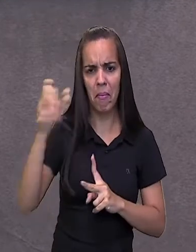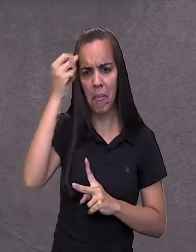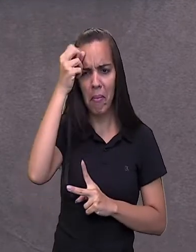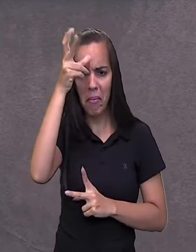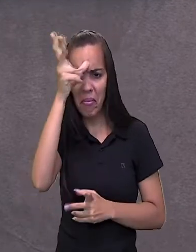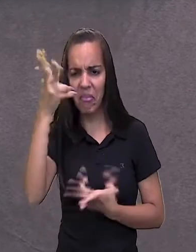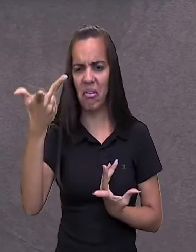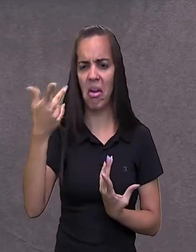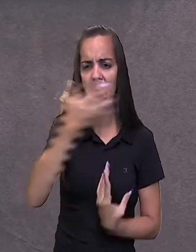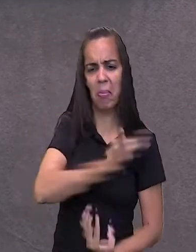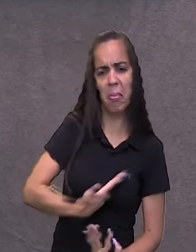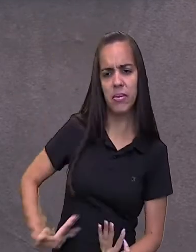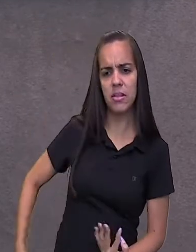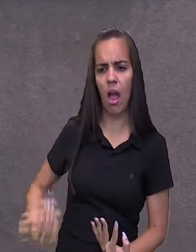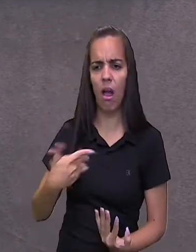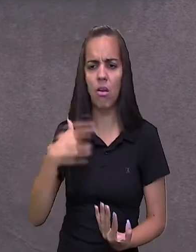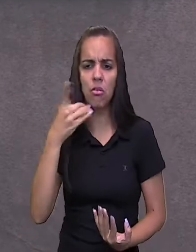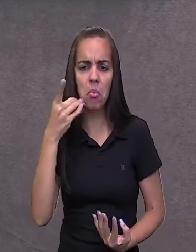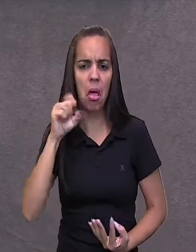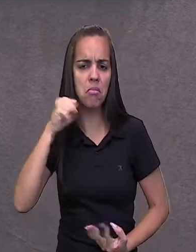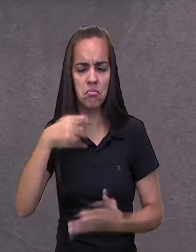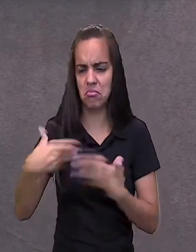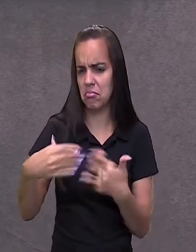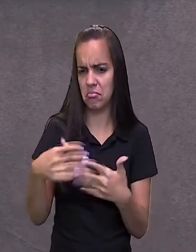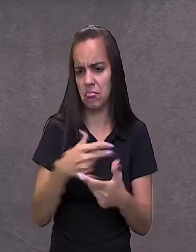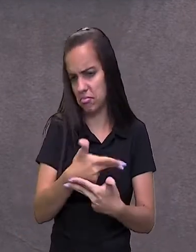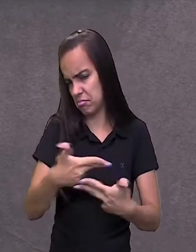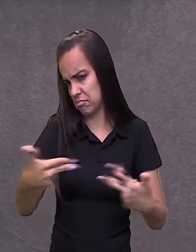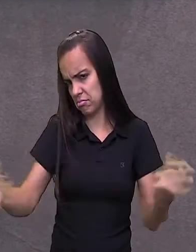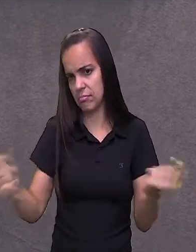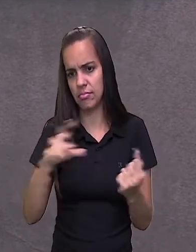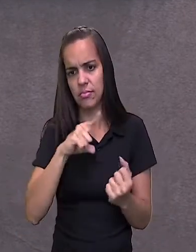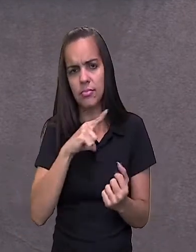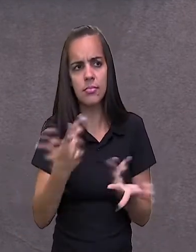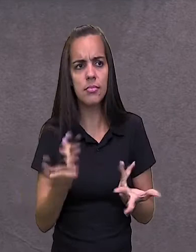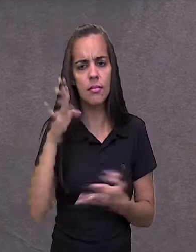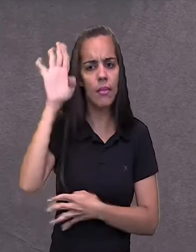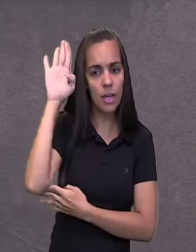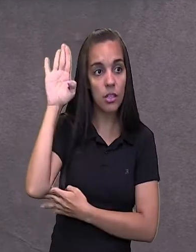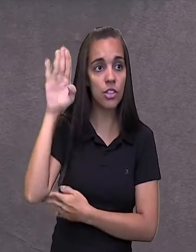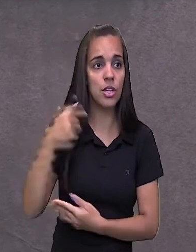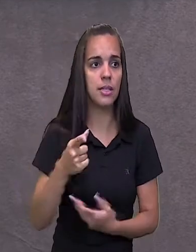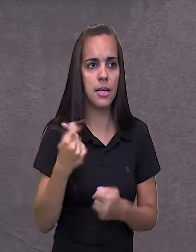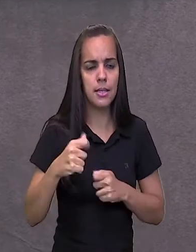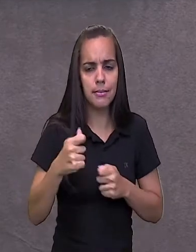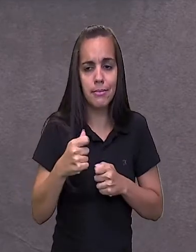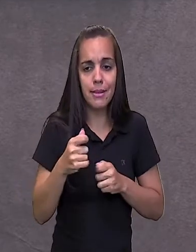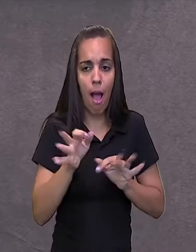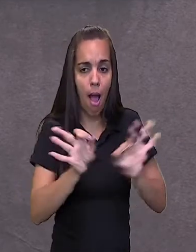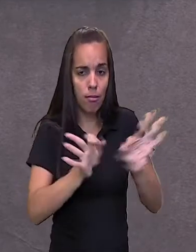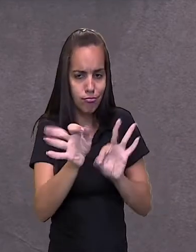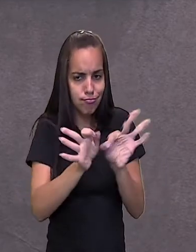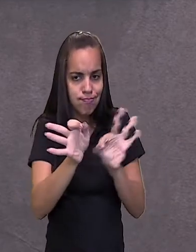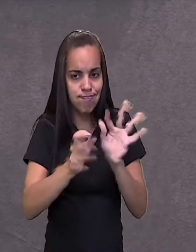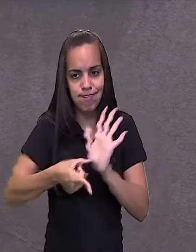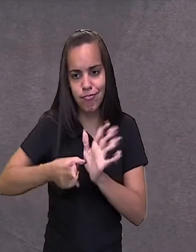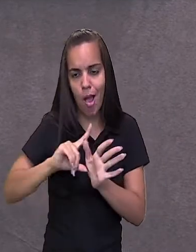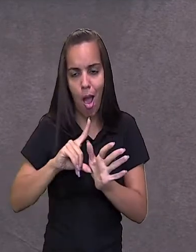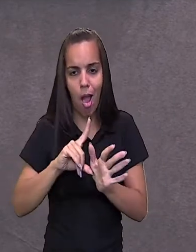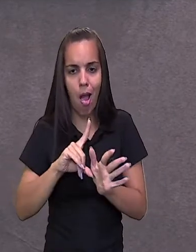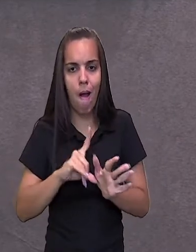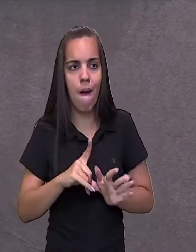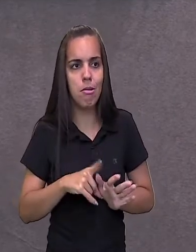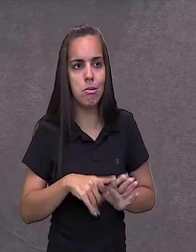né? São bastante utilizados aí, não é mesmo? Nós estamos em uma sociedade, né? E essa sociedade